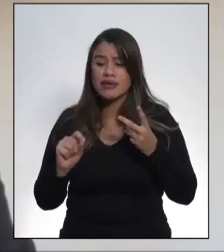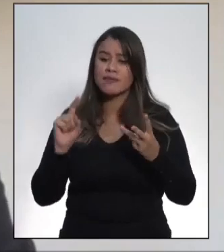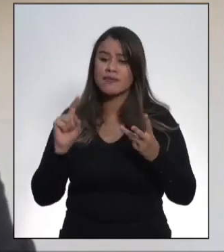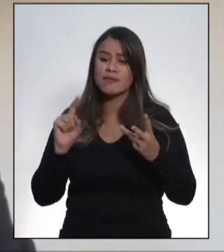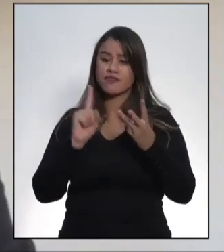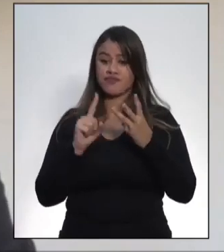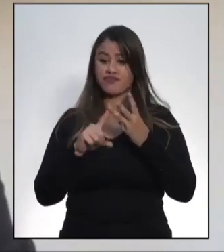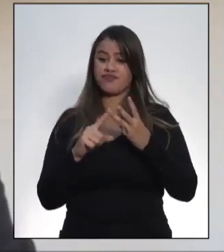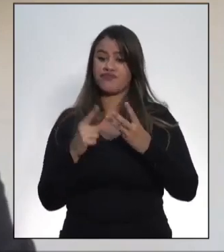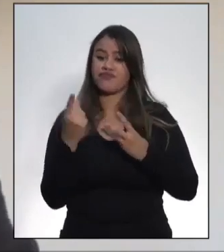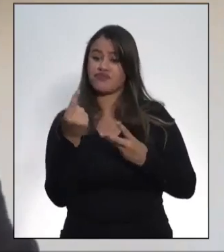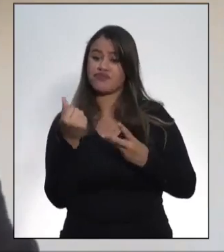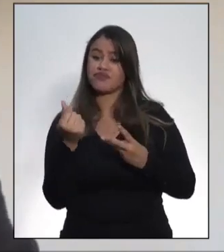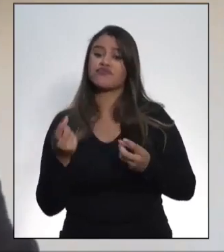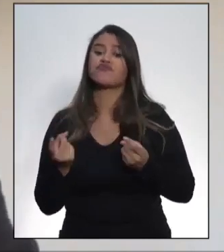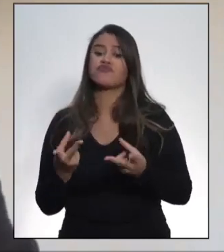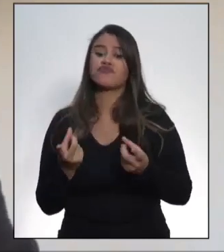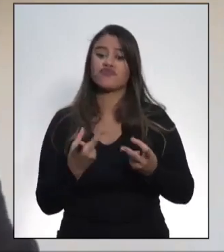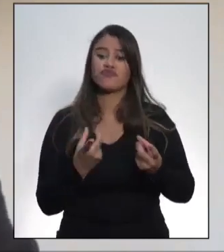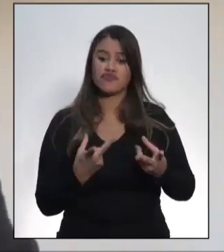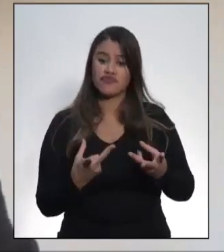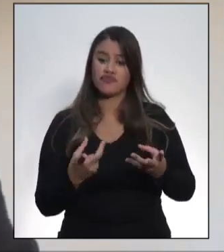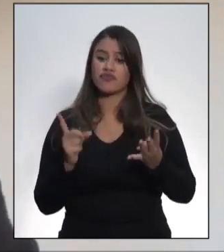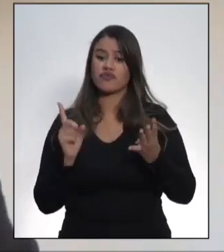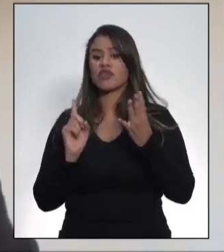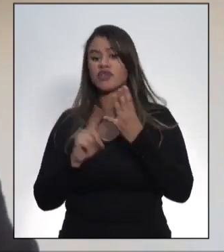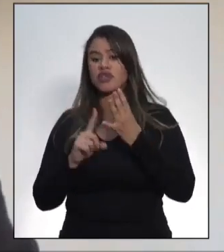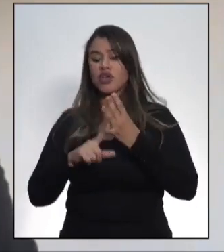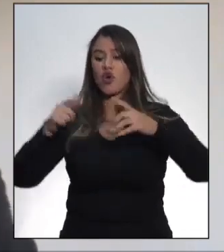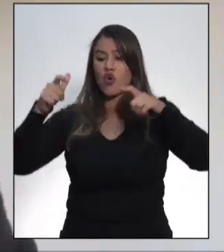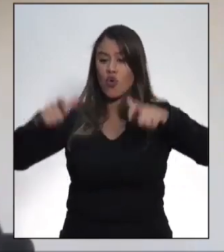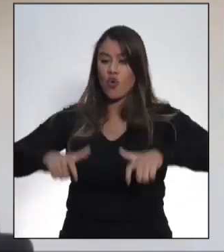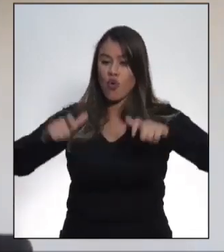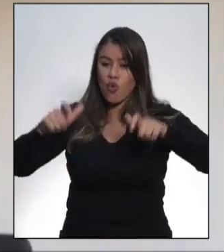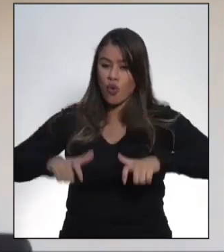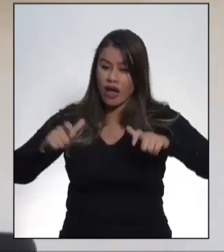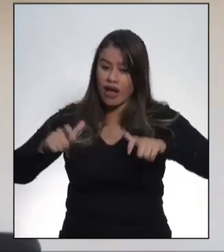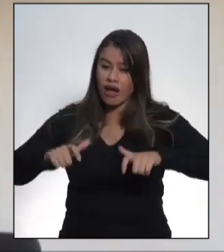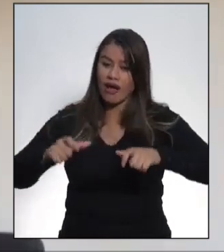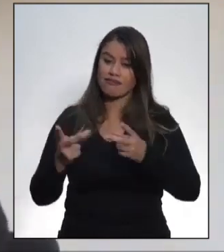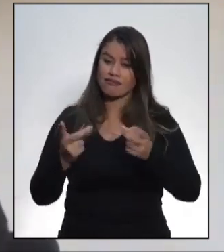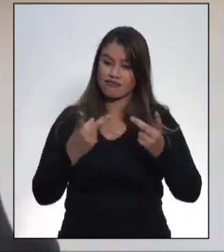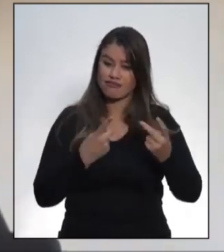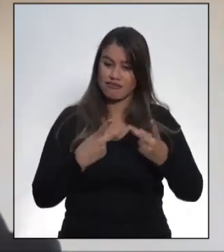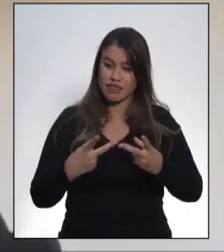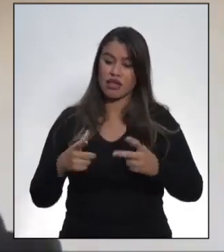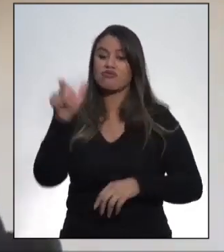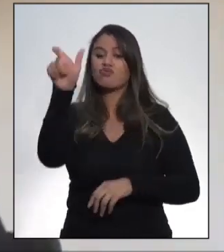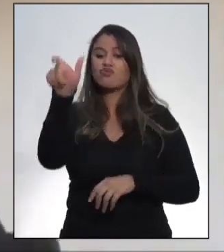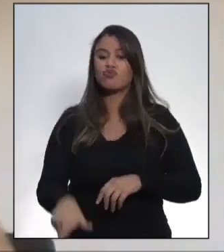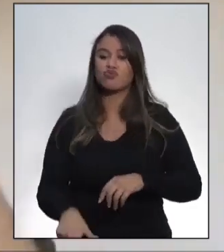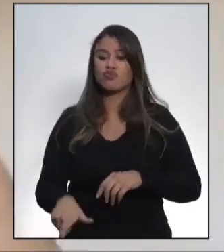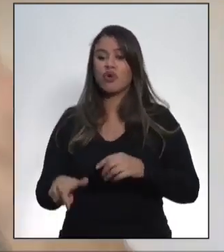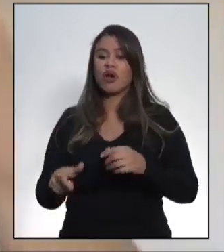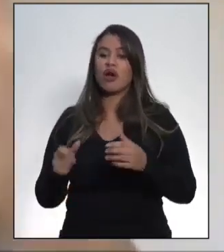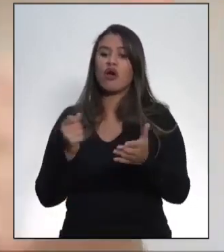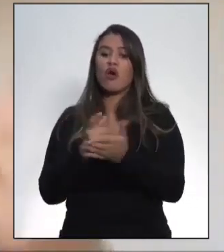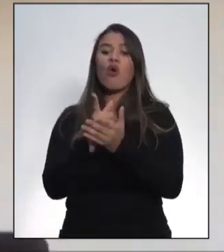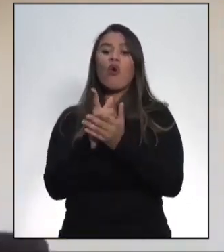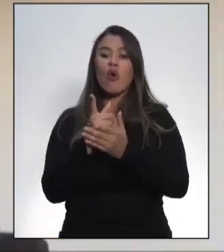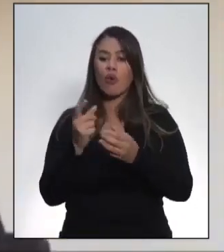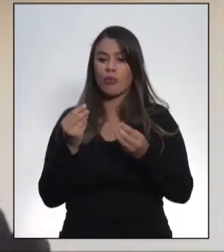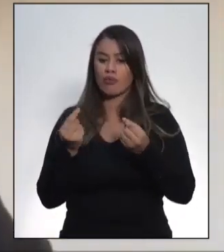por qual preço você vai vender, onde você vai vender esse produto, para quem você vai vender, como